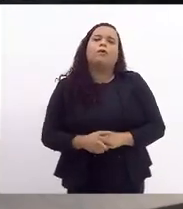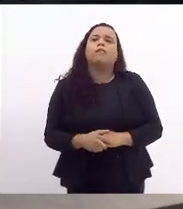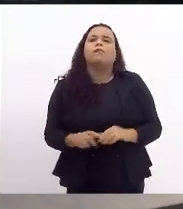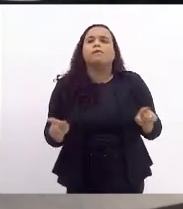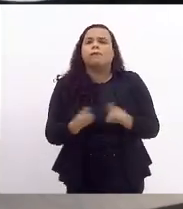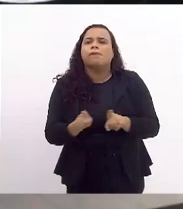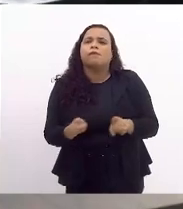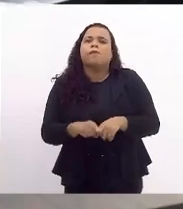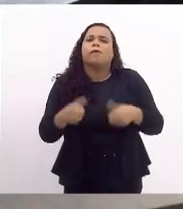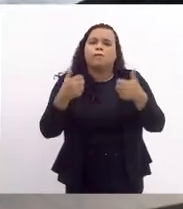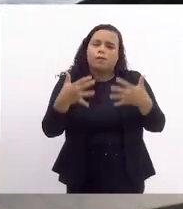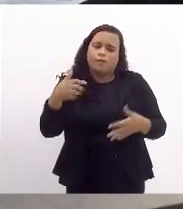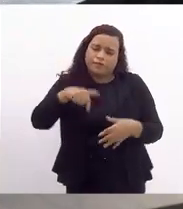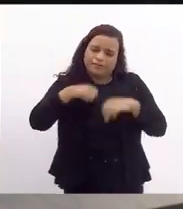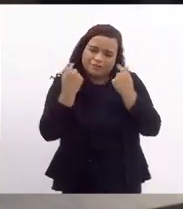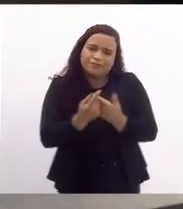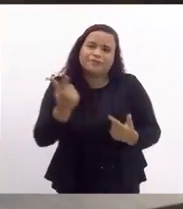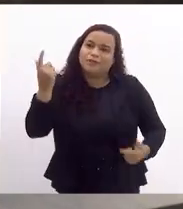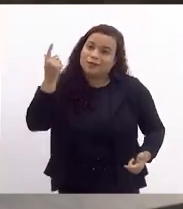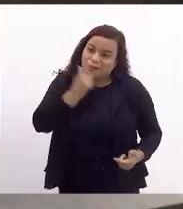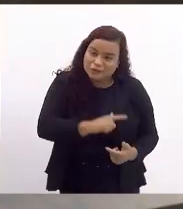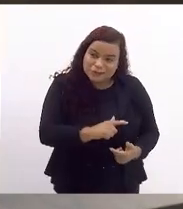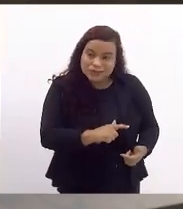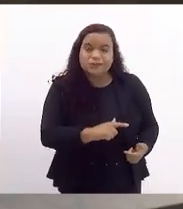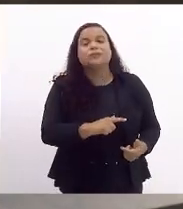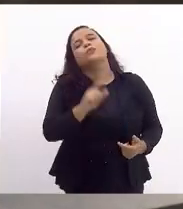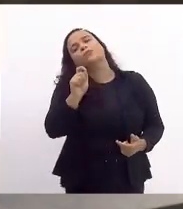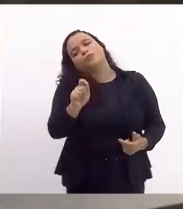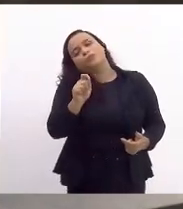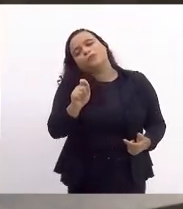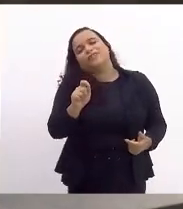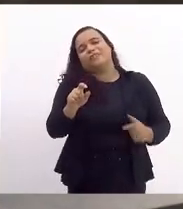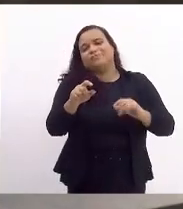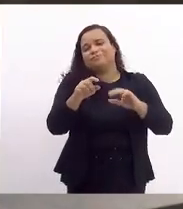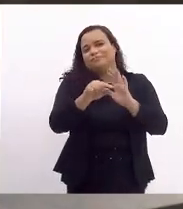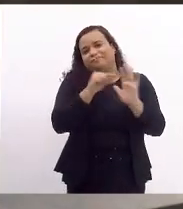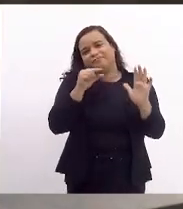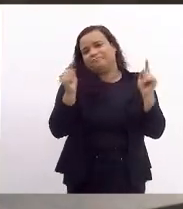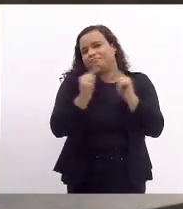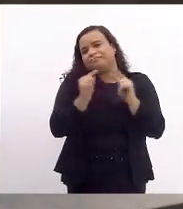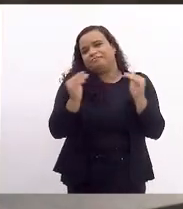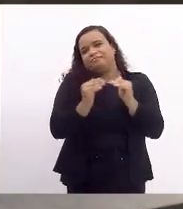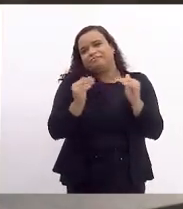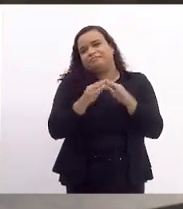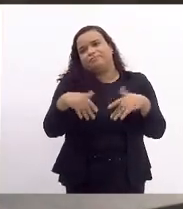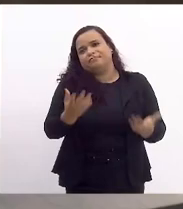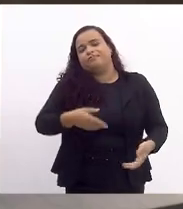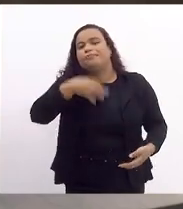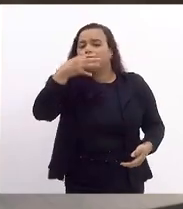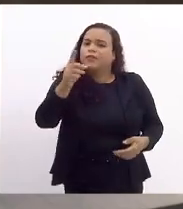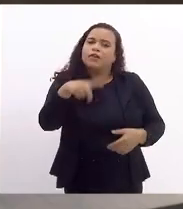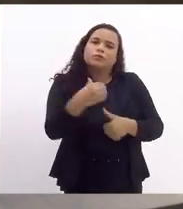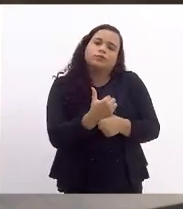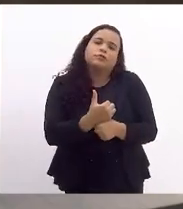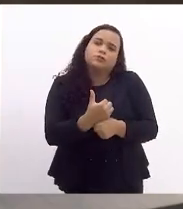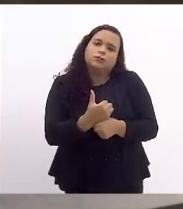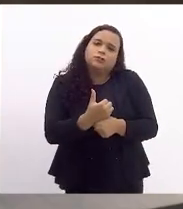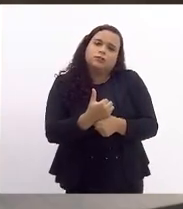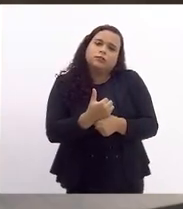filme o Tom desta casa alcançamos deputados Rodrigo Deputado Luiz Paulo um bom termo então aparecer que leio o substitutivo